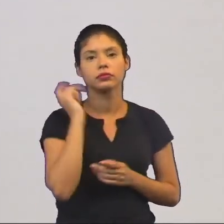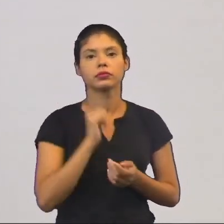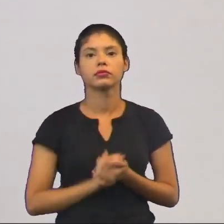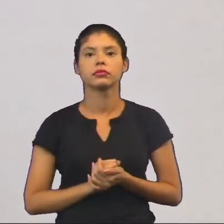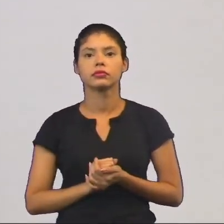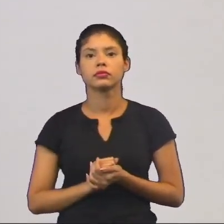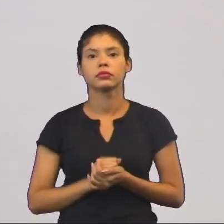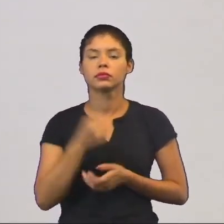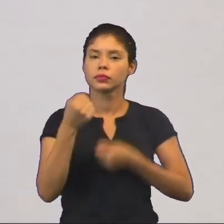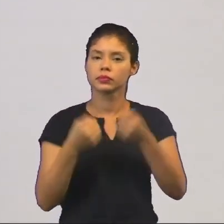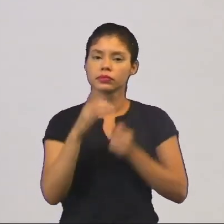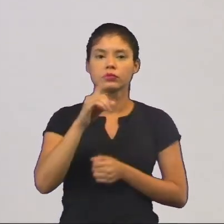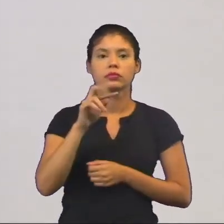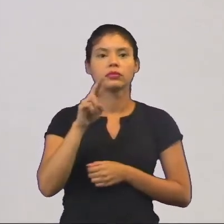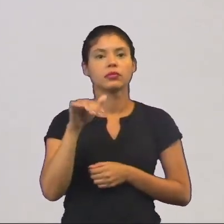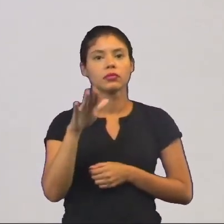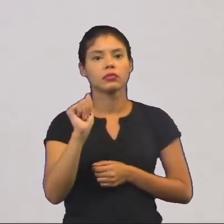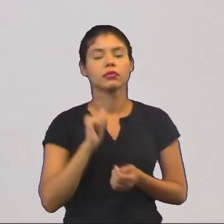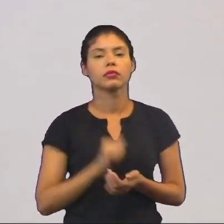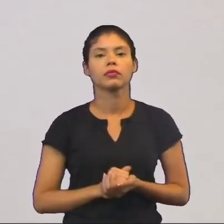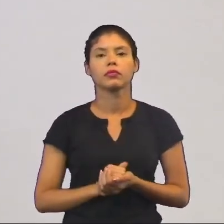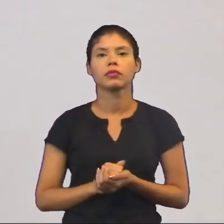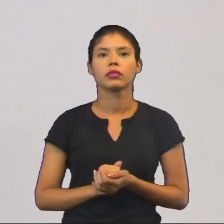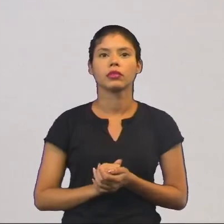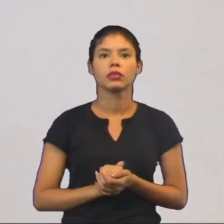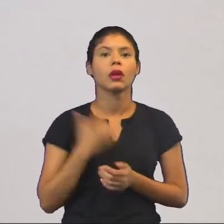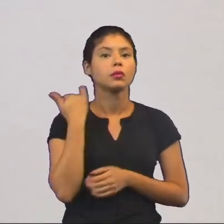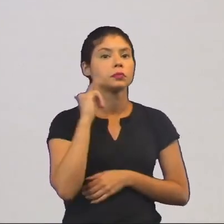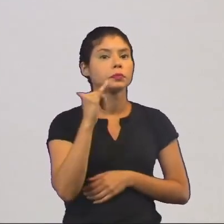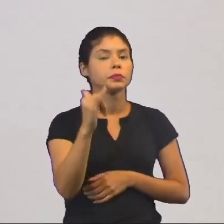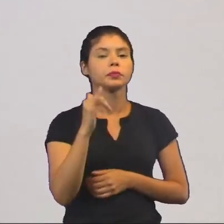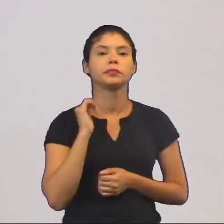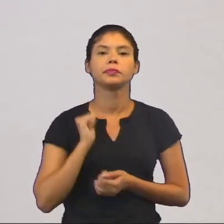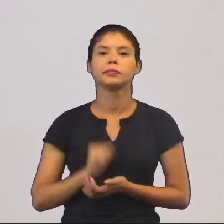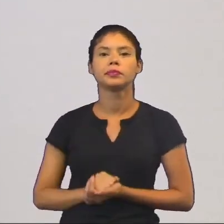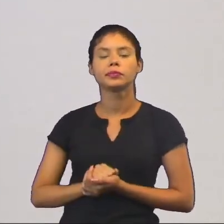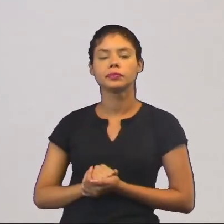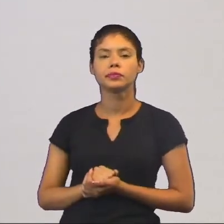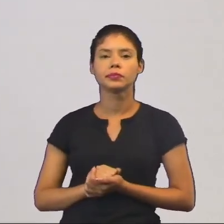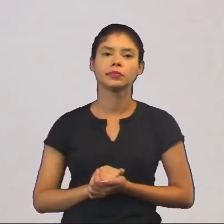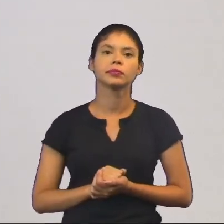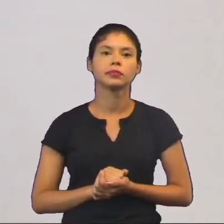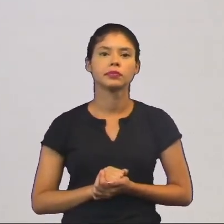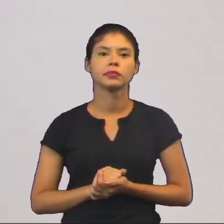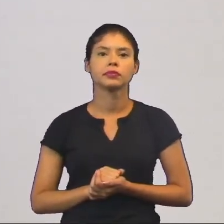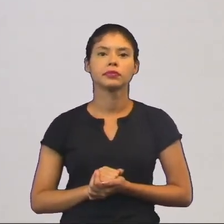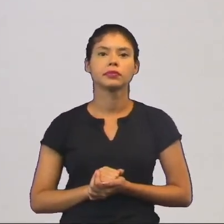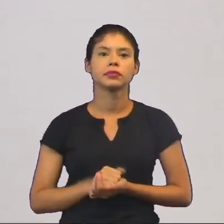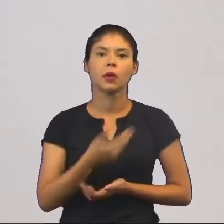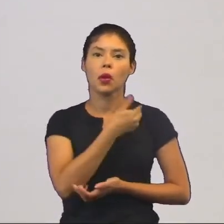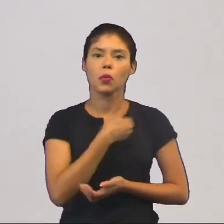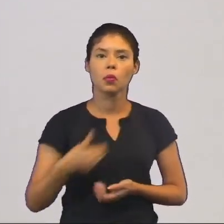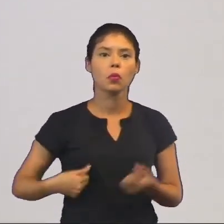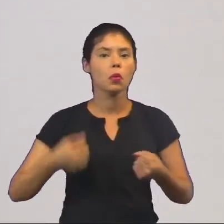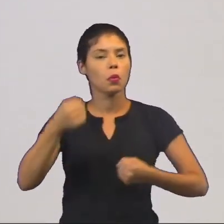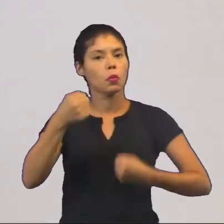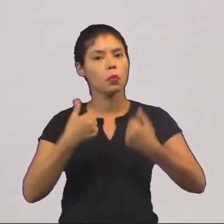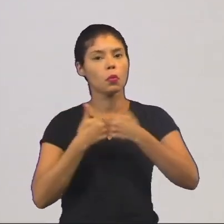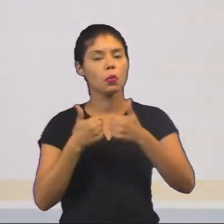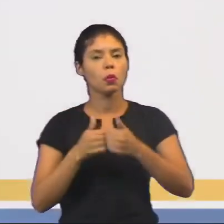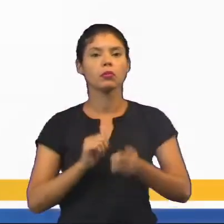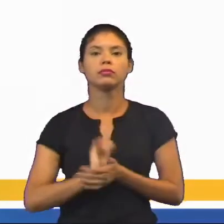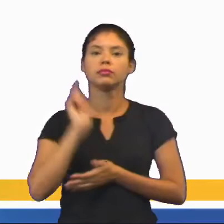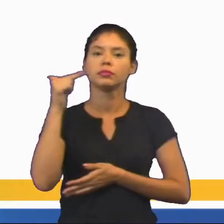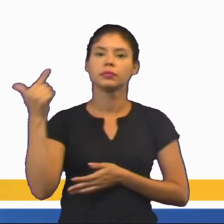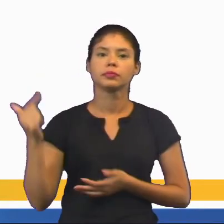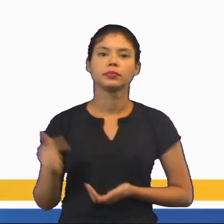o Detran, lá nós conseguimos encontrar serviços de energia, serviços de transporte público, entre